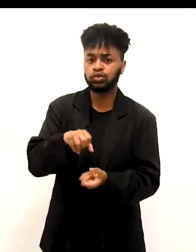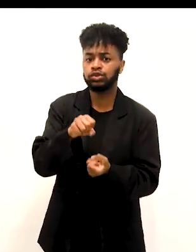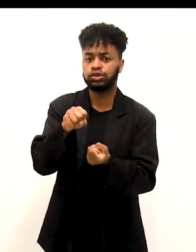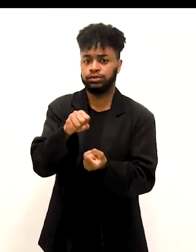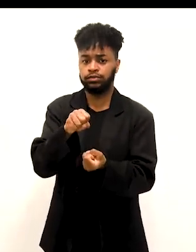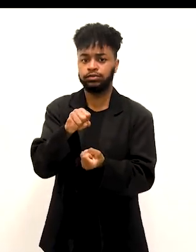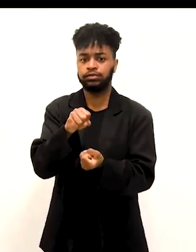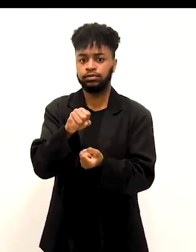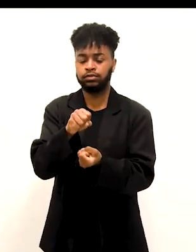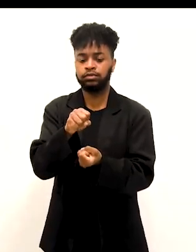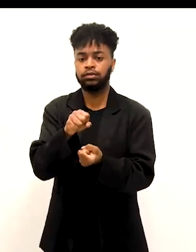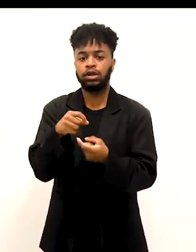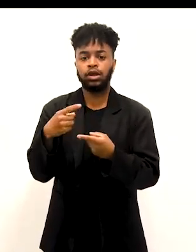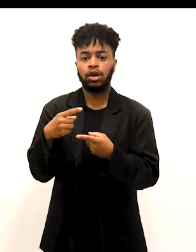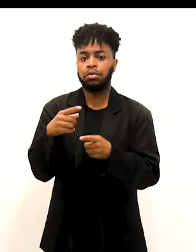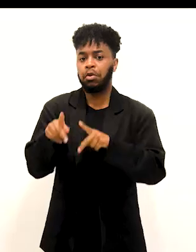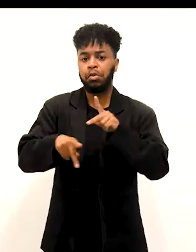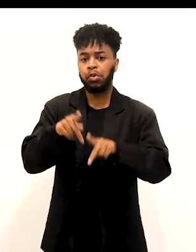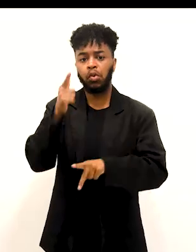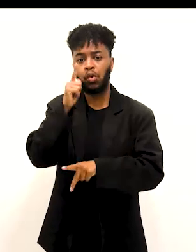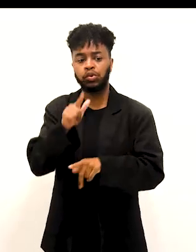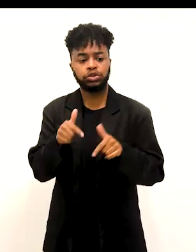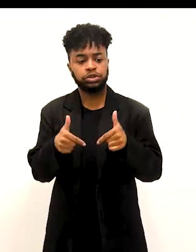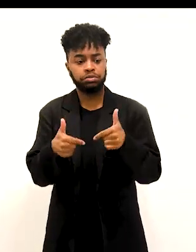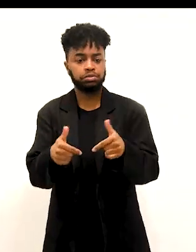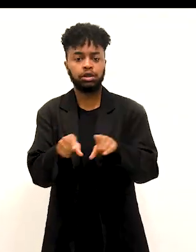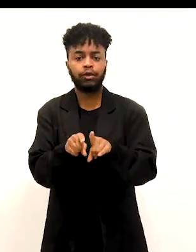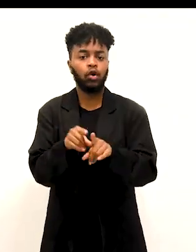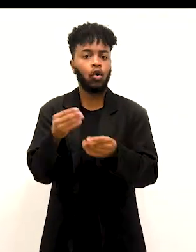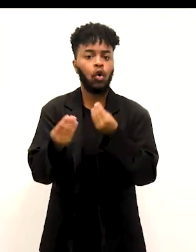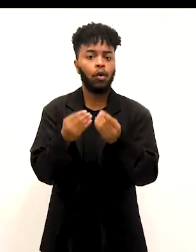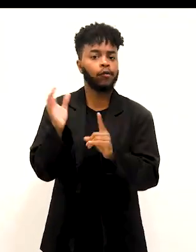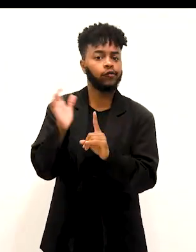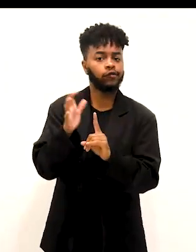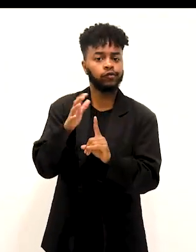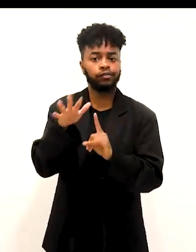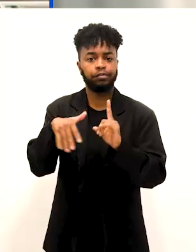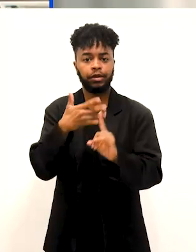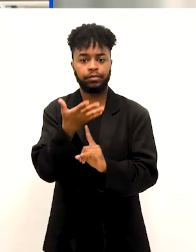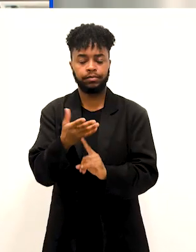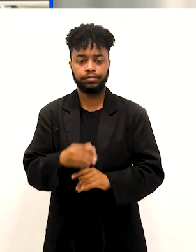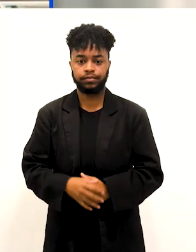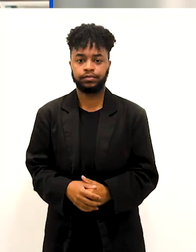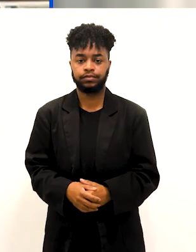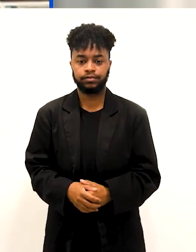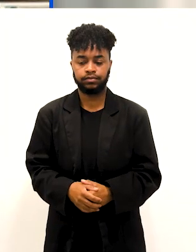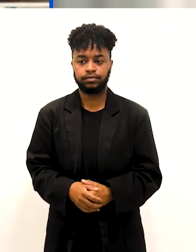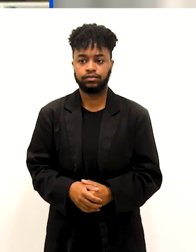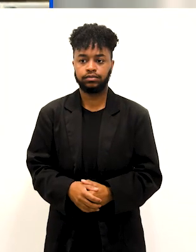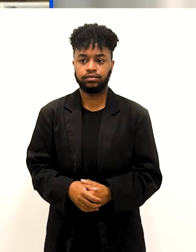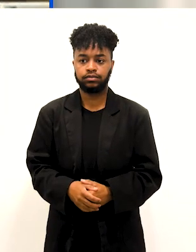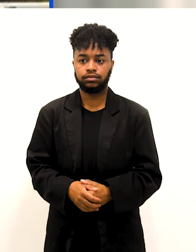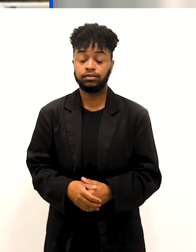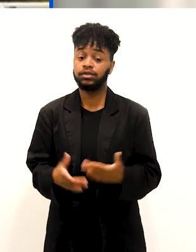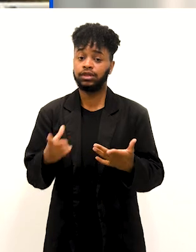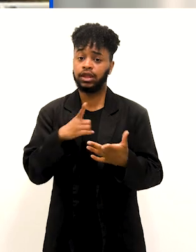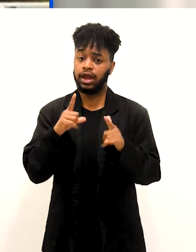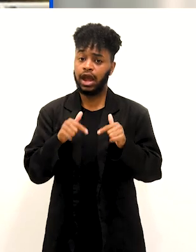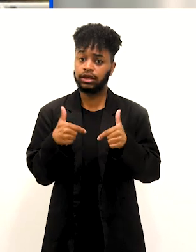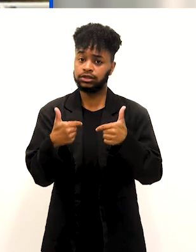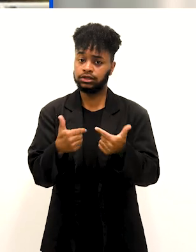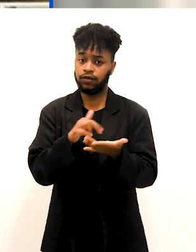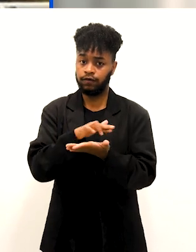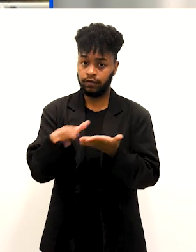que a população pode ter e de que forma isso impacta de fato o meio ambiente? Priscila, são muitas ações. A